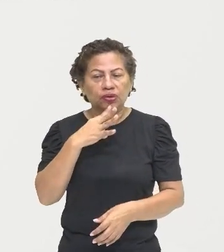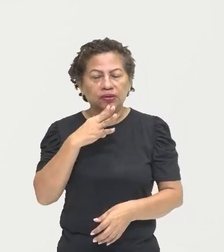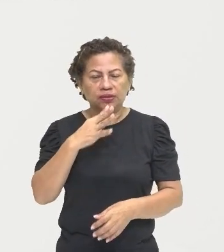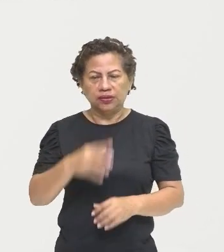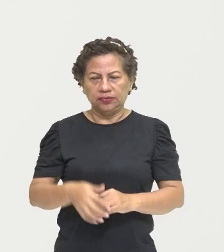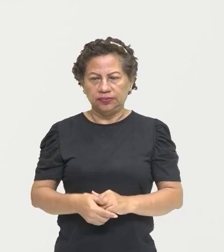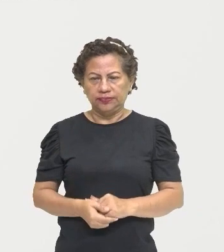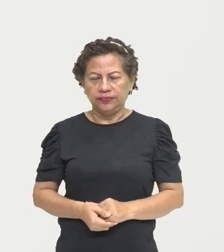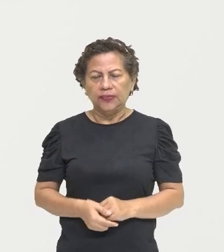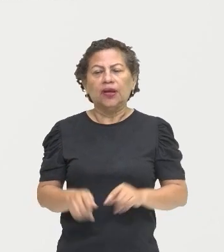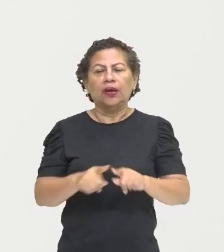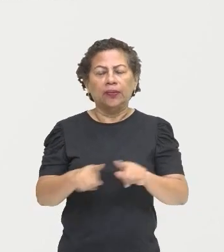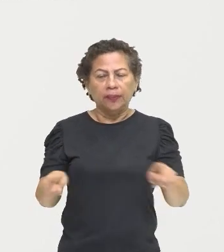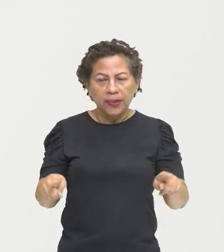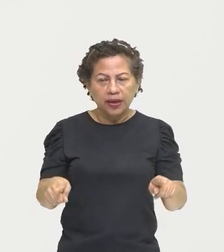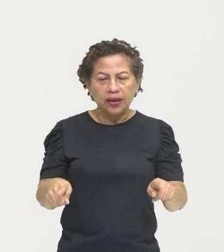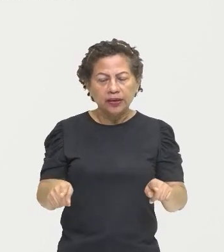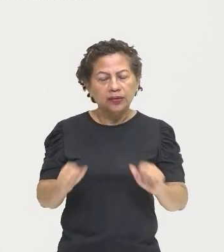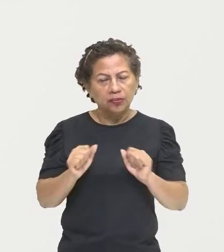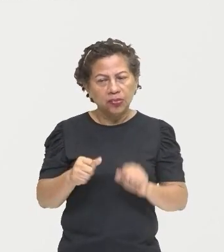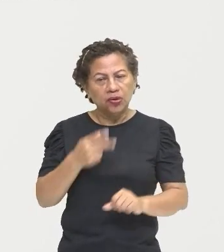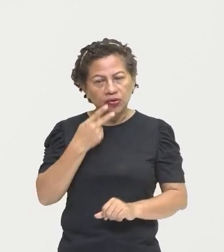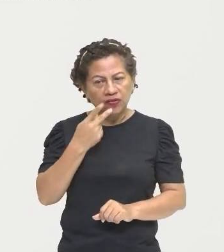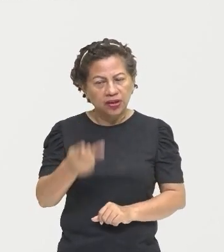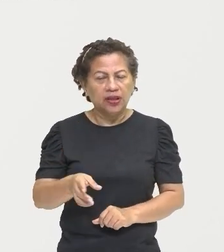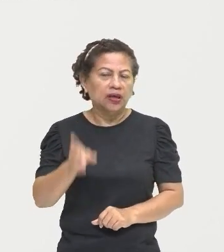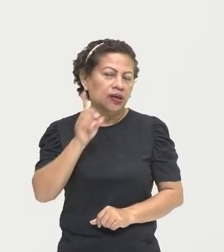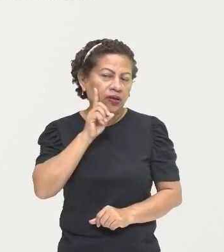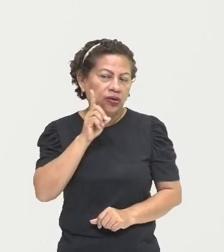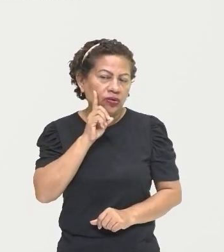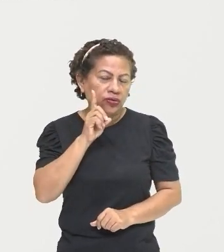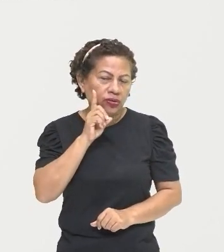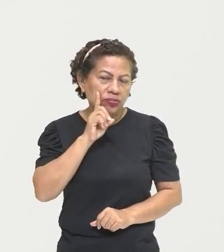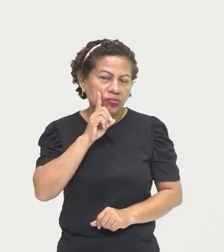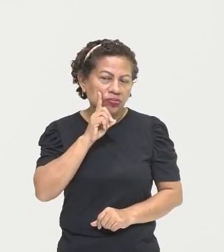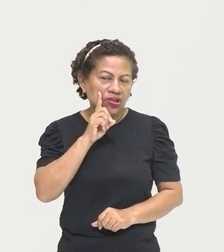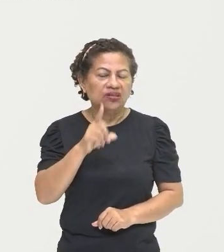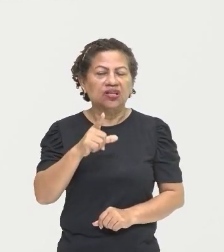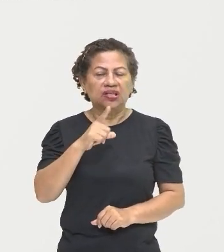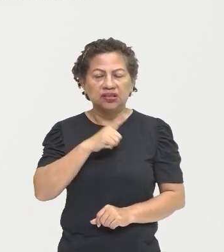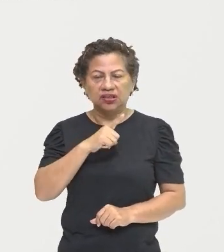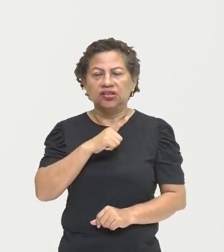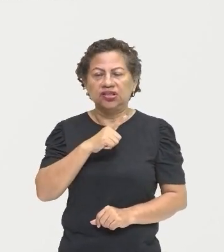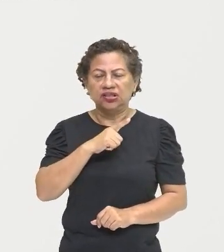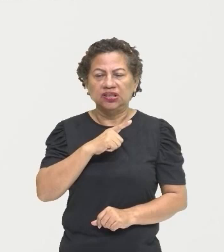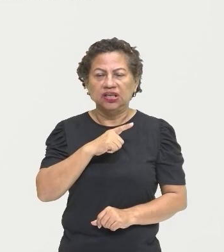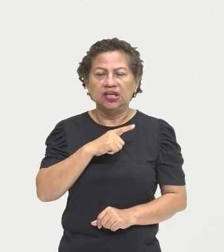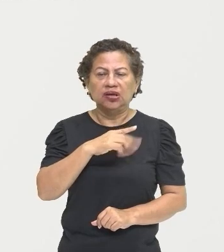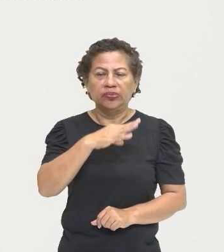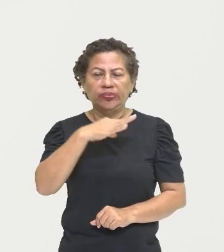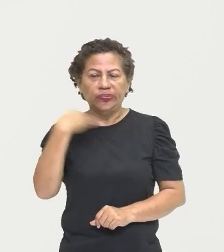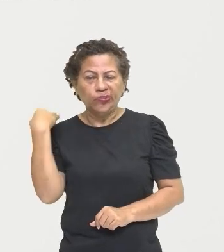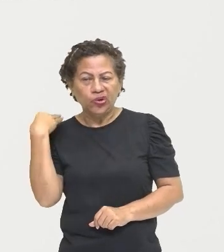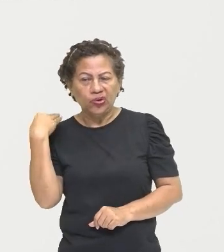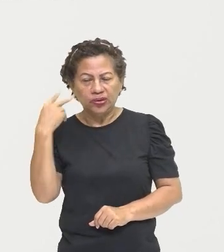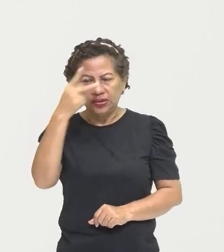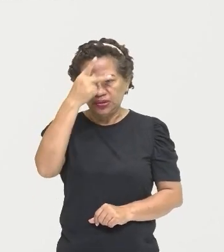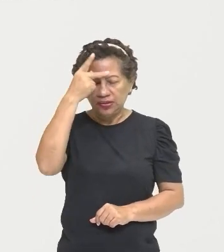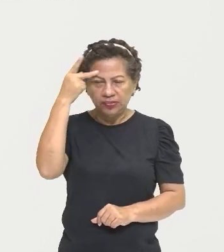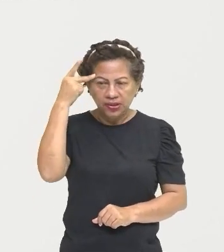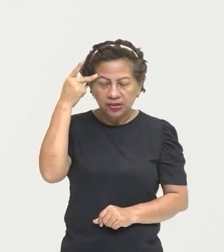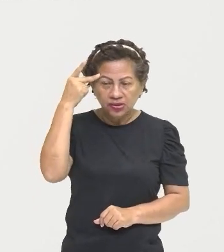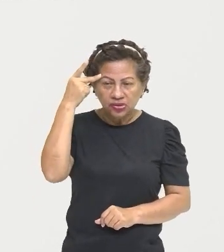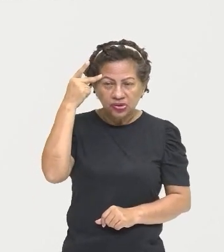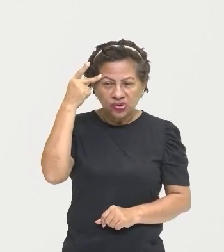olha, posso afirmar para vocês, diariamente a gente tem a morte de diversos trabalhadores rurais. Nos últimos